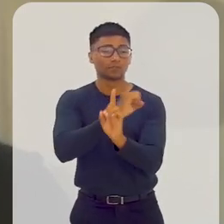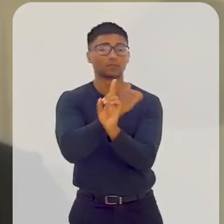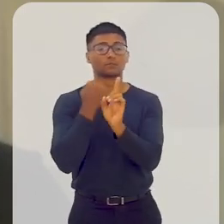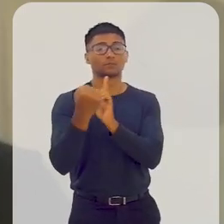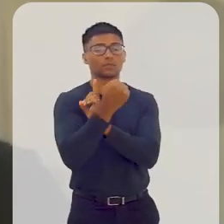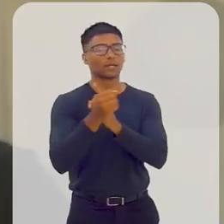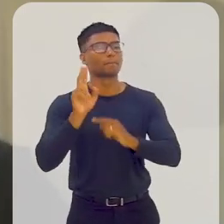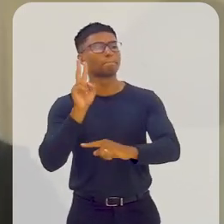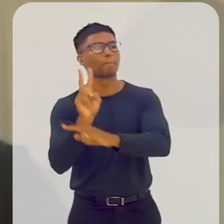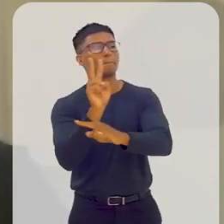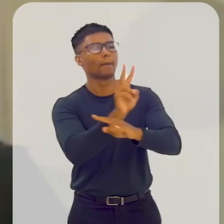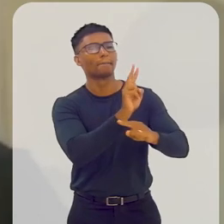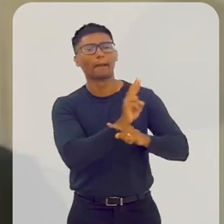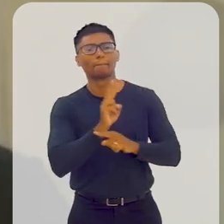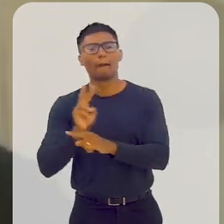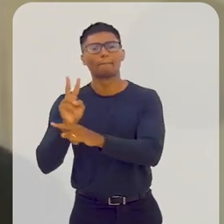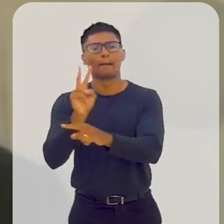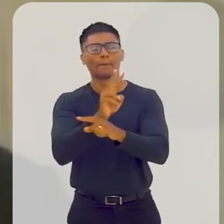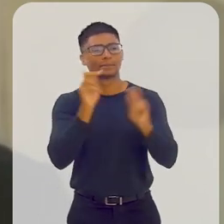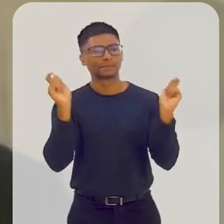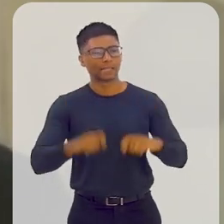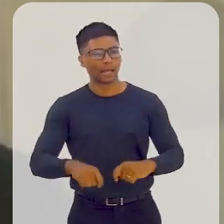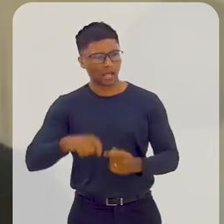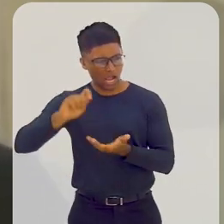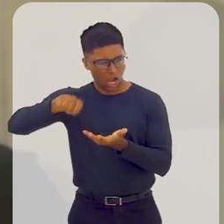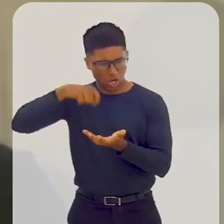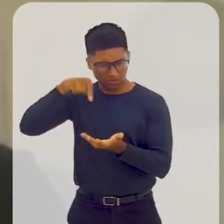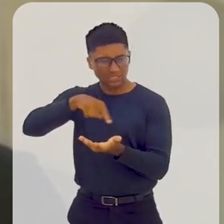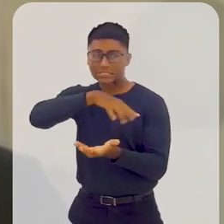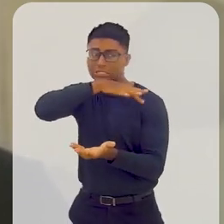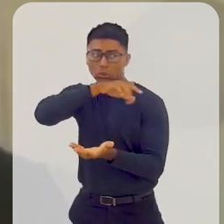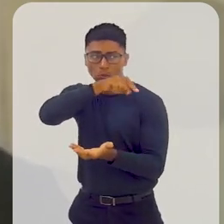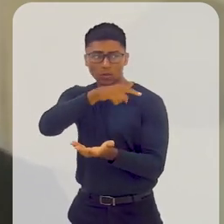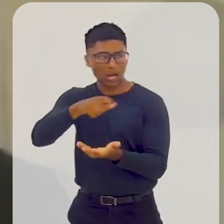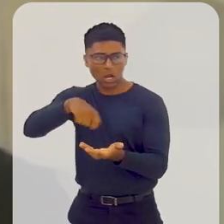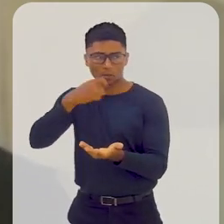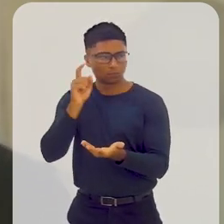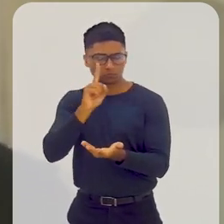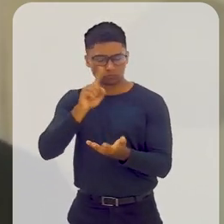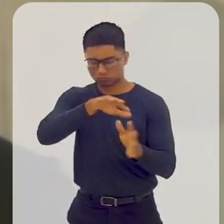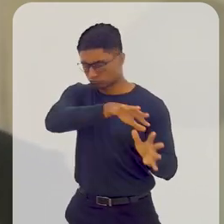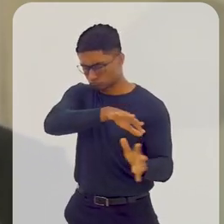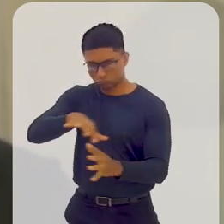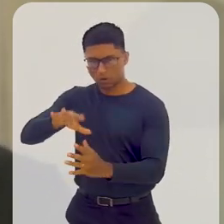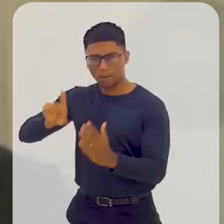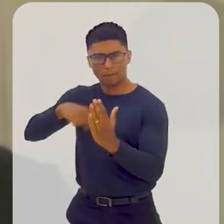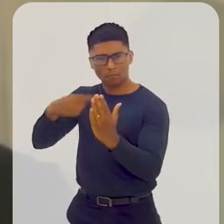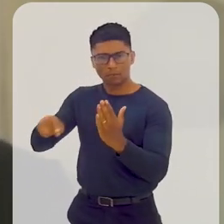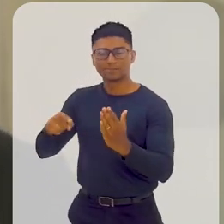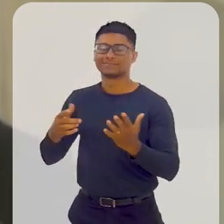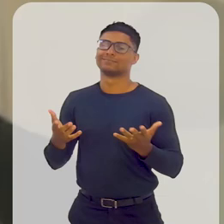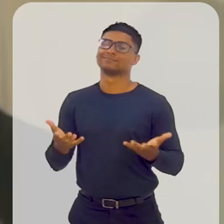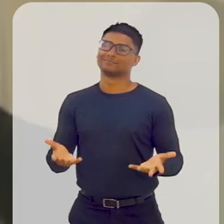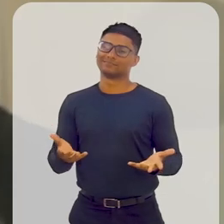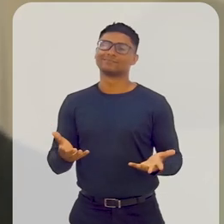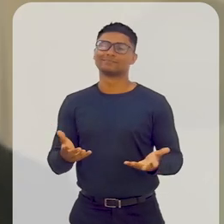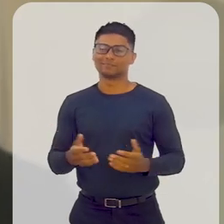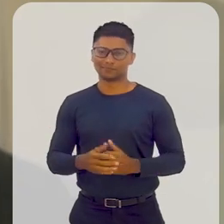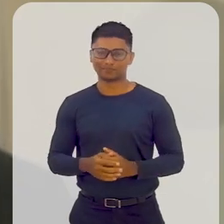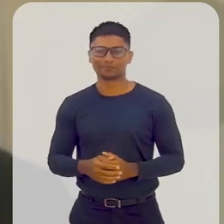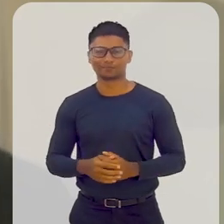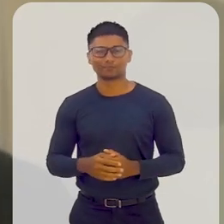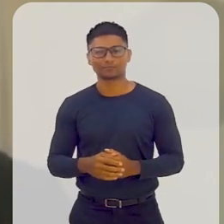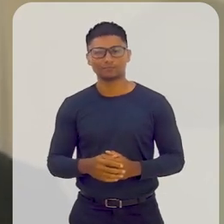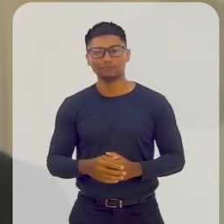protegendo a sociedade, o ser humano, de consumir um produto, né, de má qualidade, um